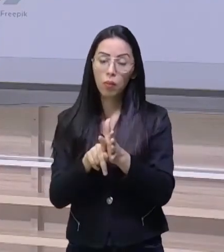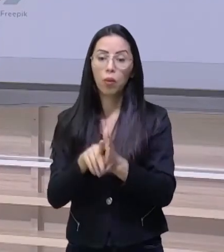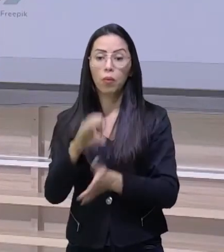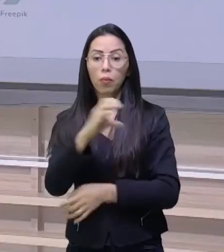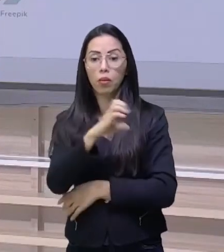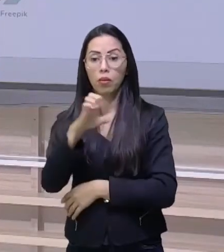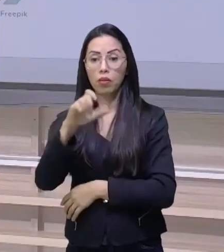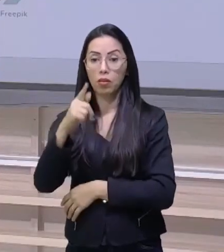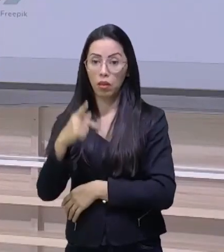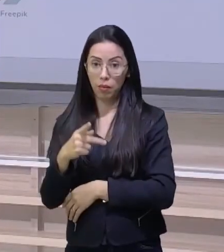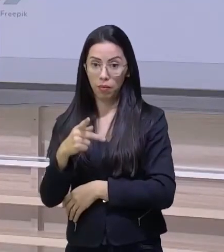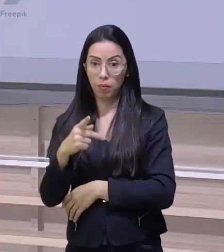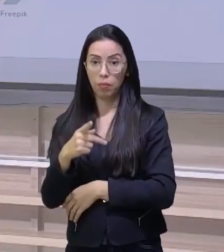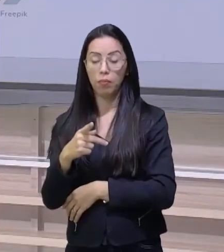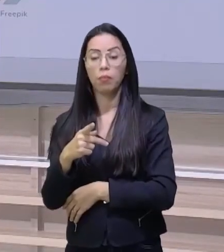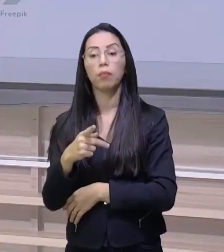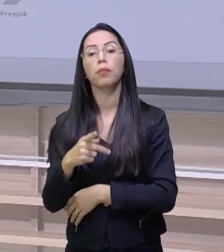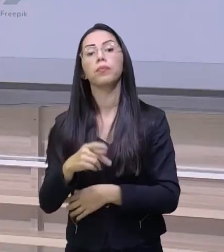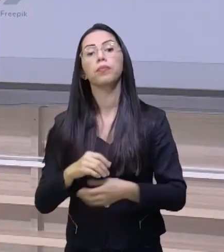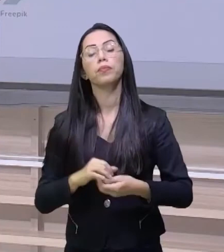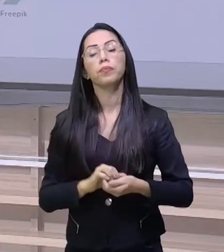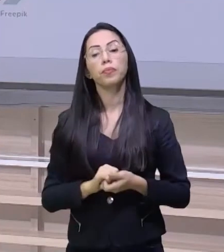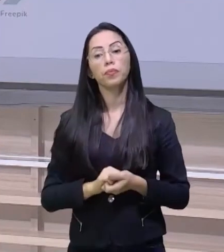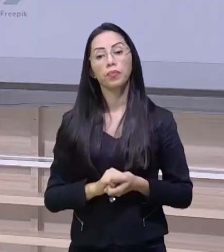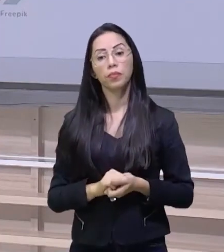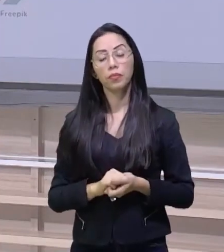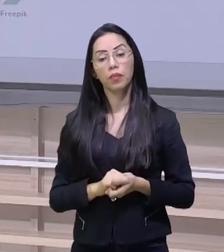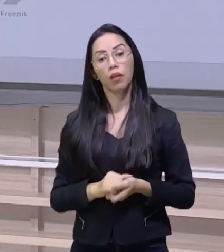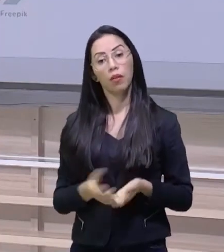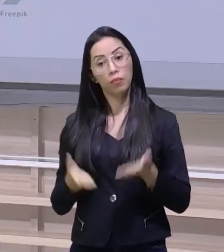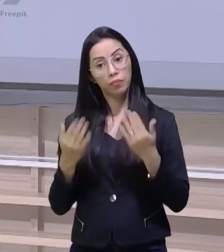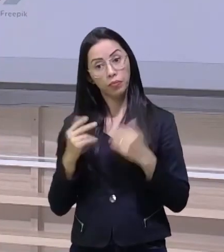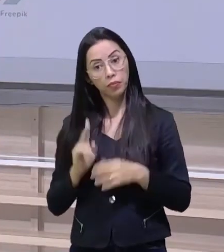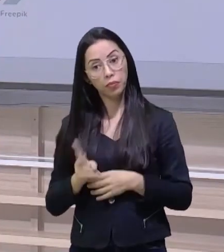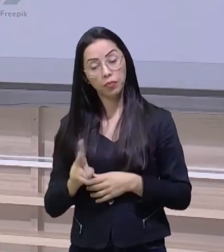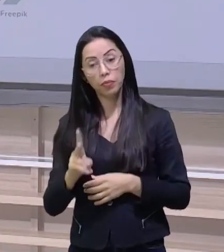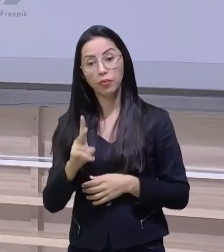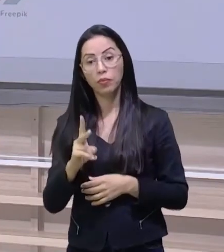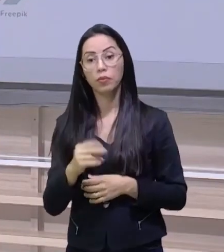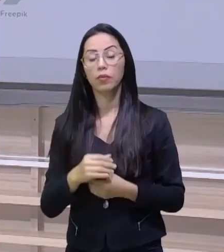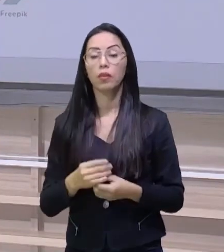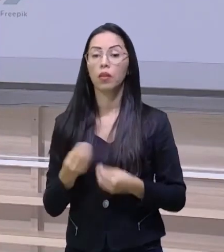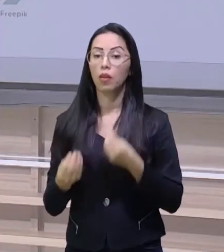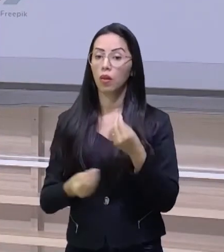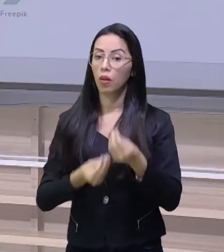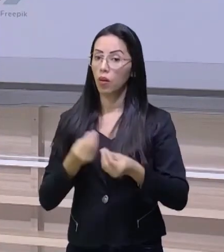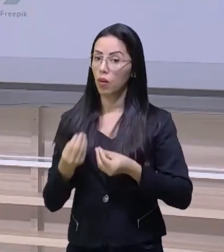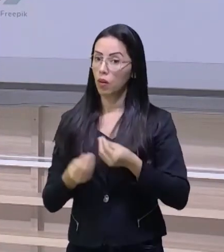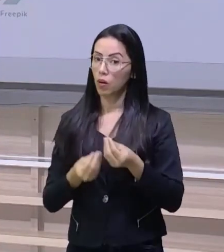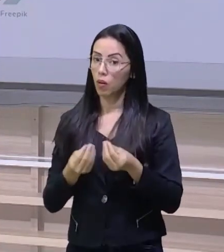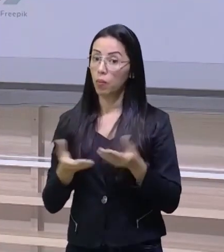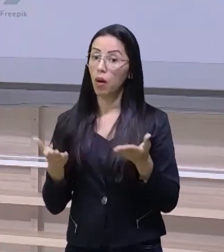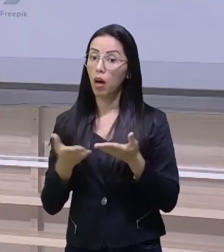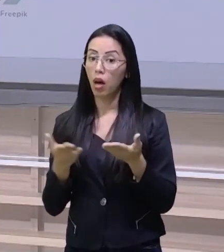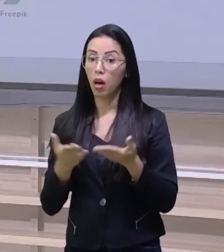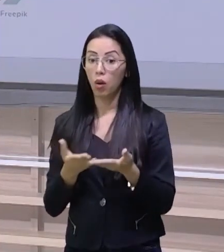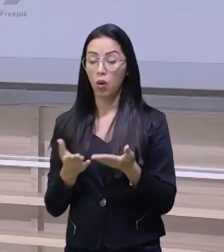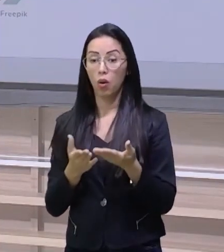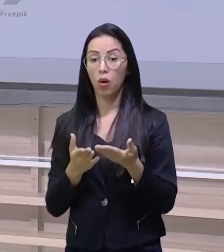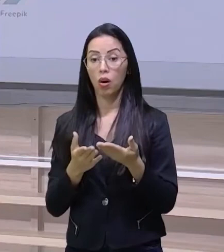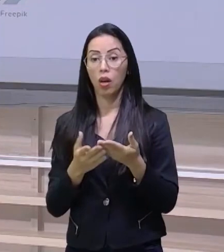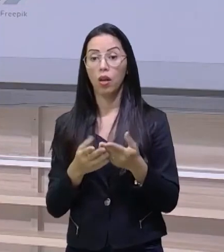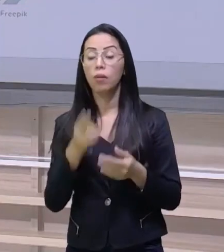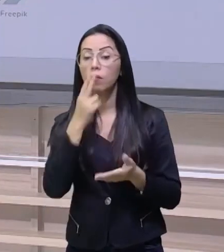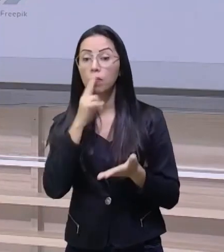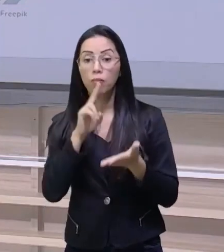Cada país também tem um CEP. Vamos dar continuidade. Como que é o preenchimento agora do remetente, ou